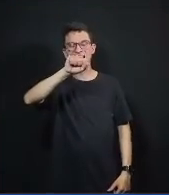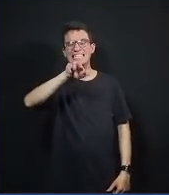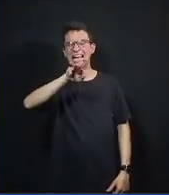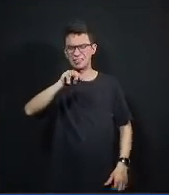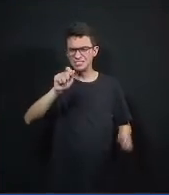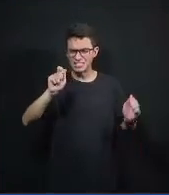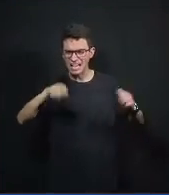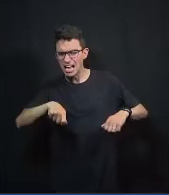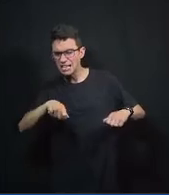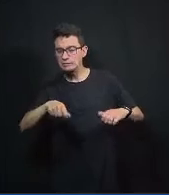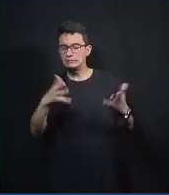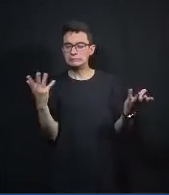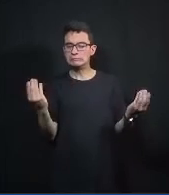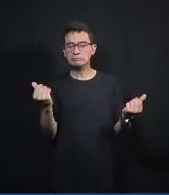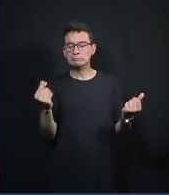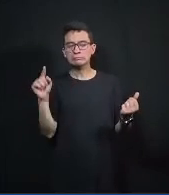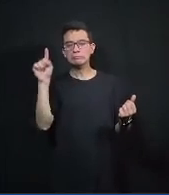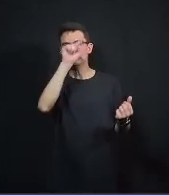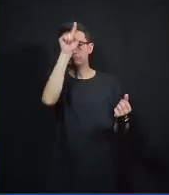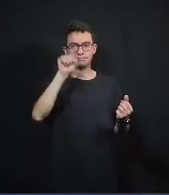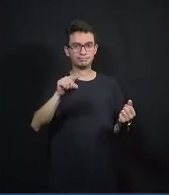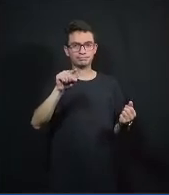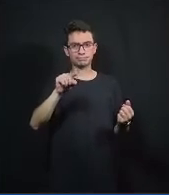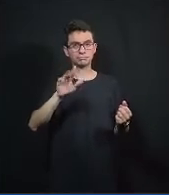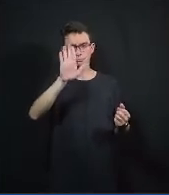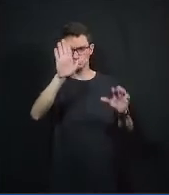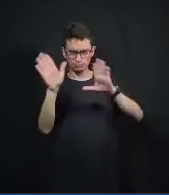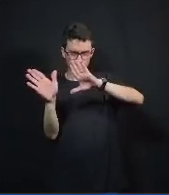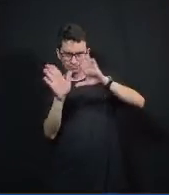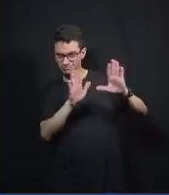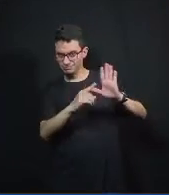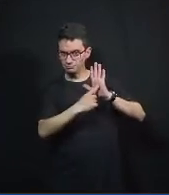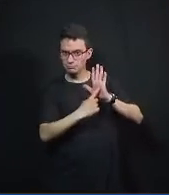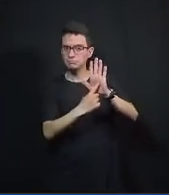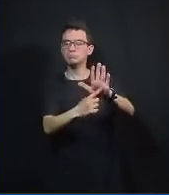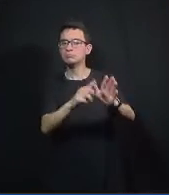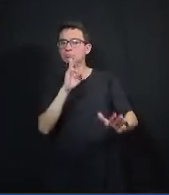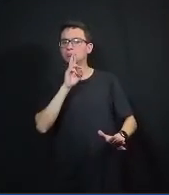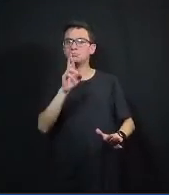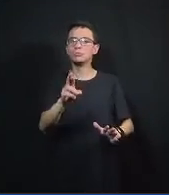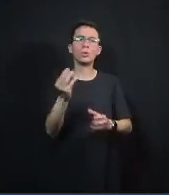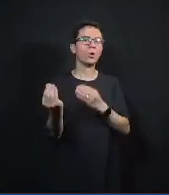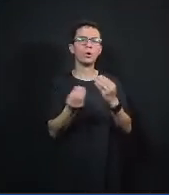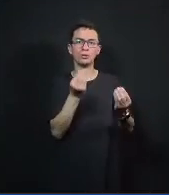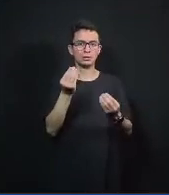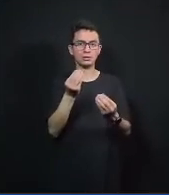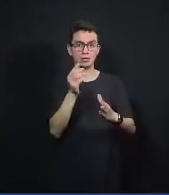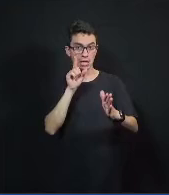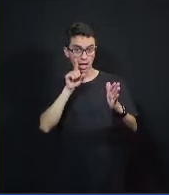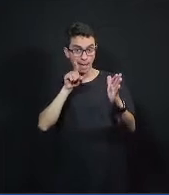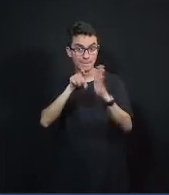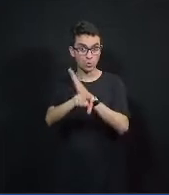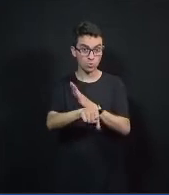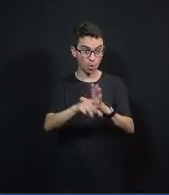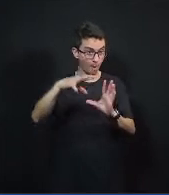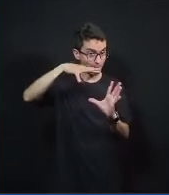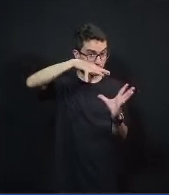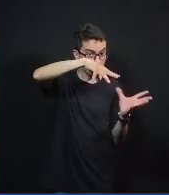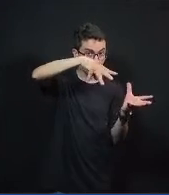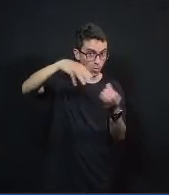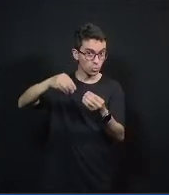essas indagações depende de uma outra reflexão. O mundo estava preparado para enfrentar a situação de pandemia